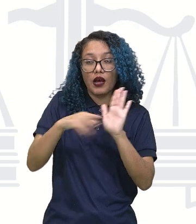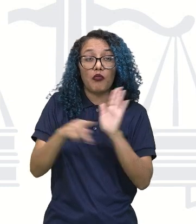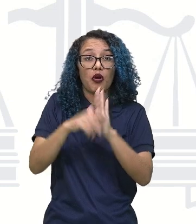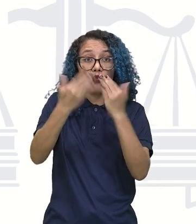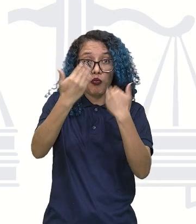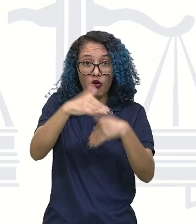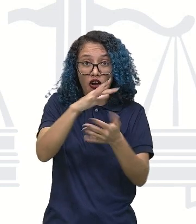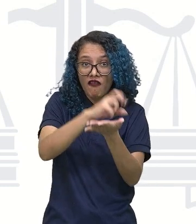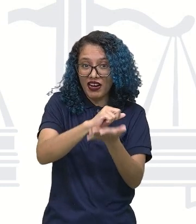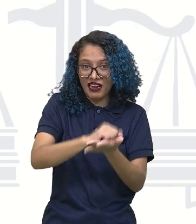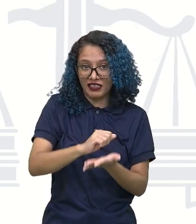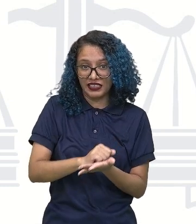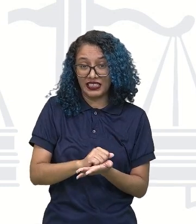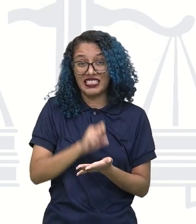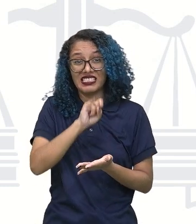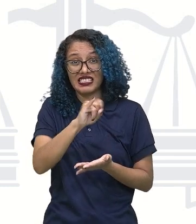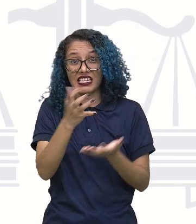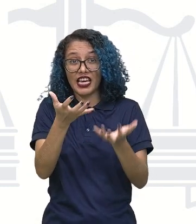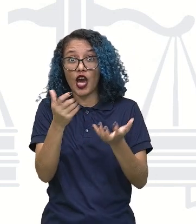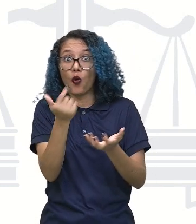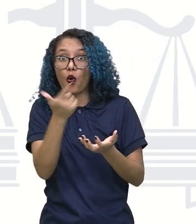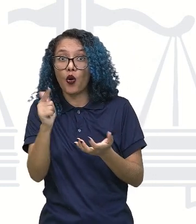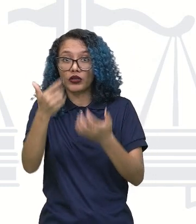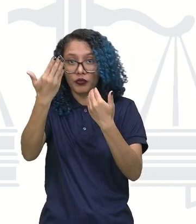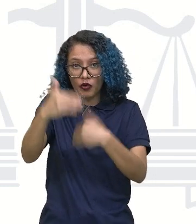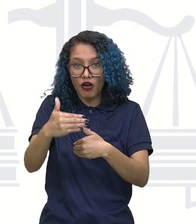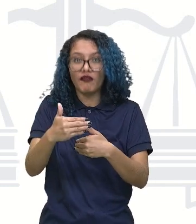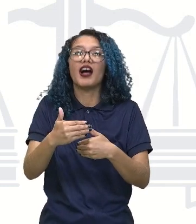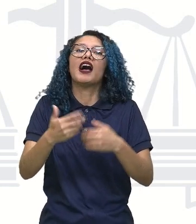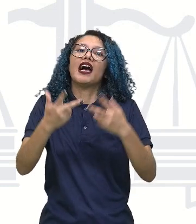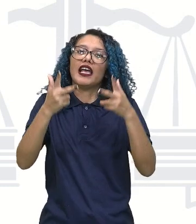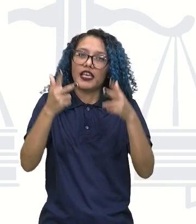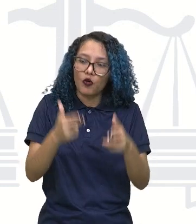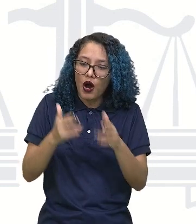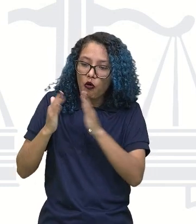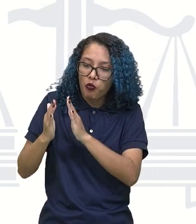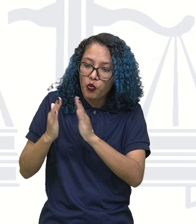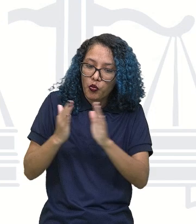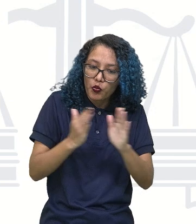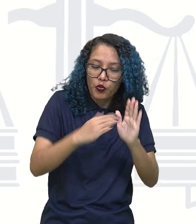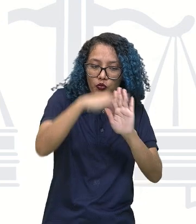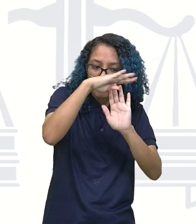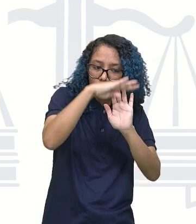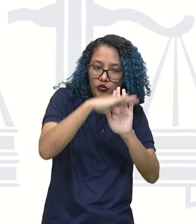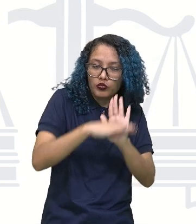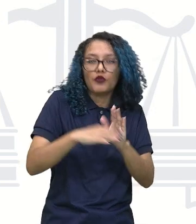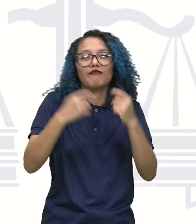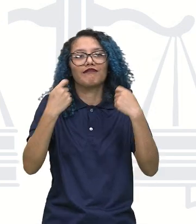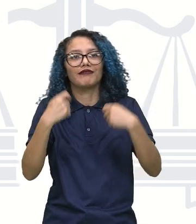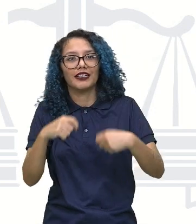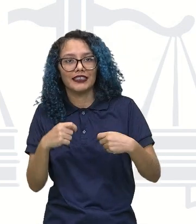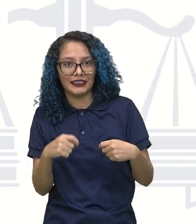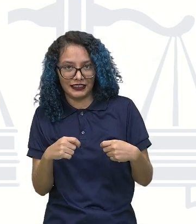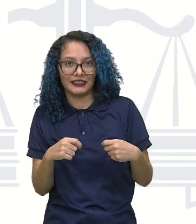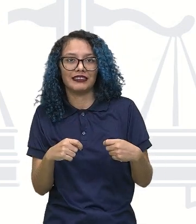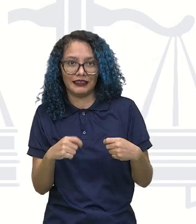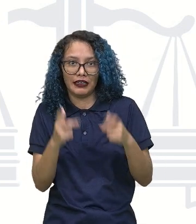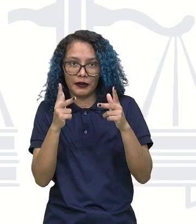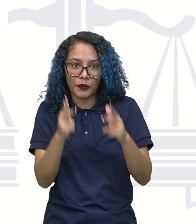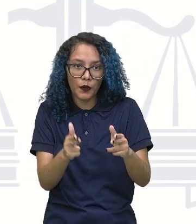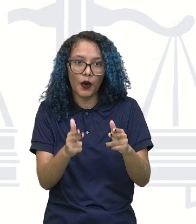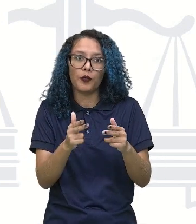cadastrar outra avaliação, você vai fazer o mesmo processo, certo? E aí, pode falar, prof. E é isso mesmo,